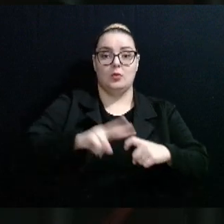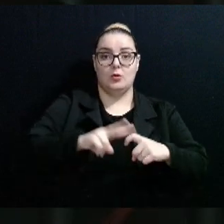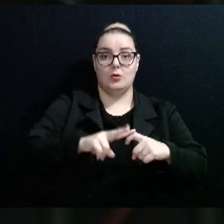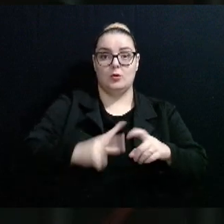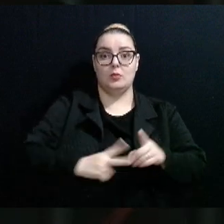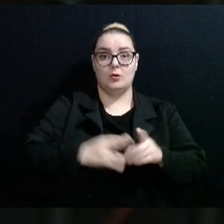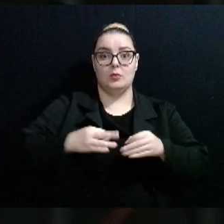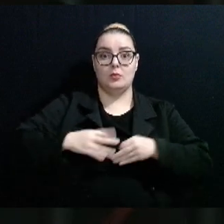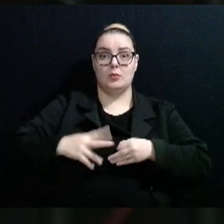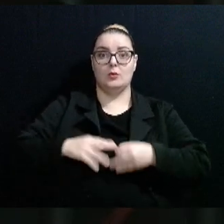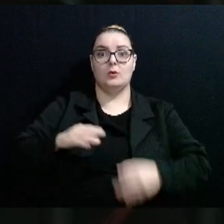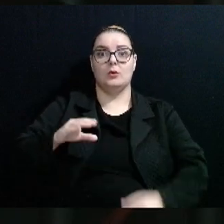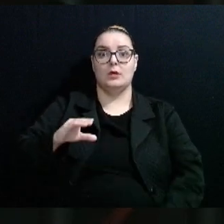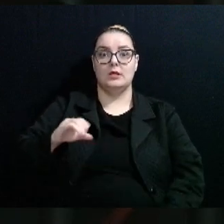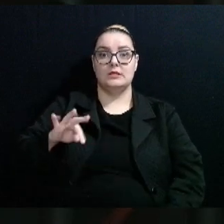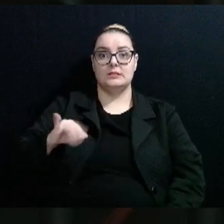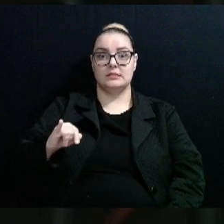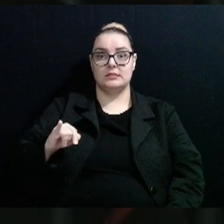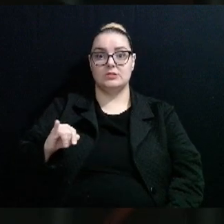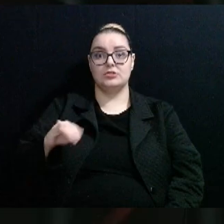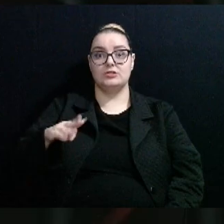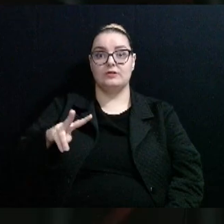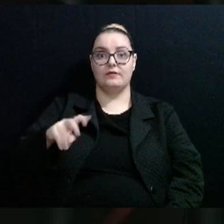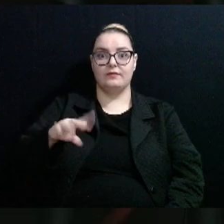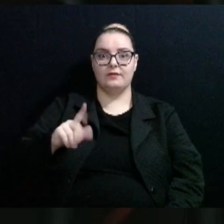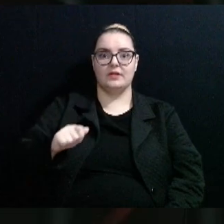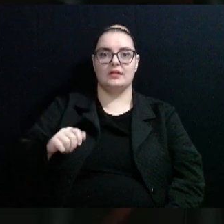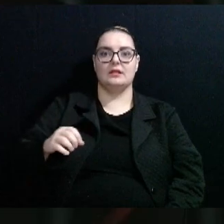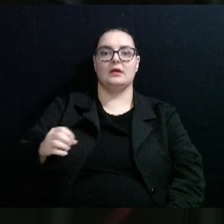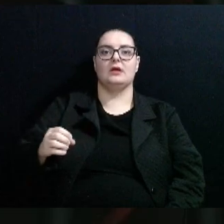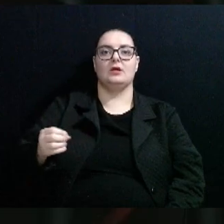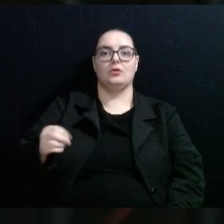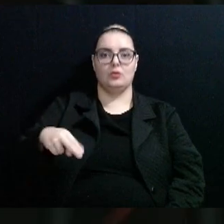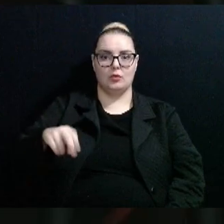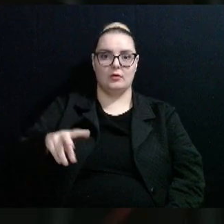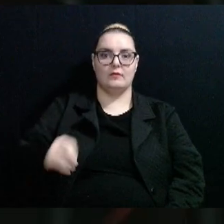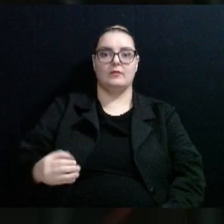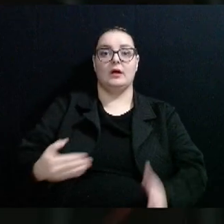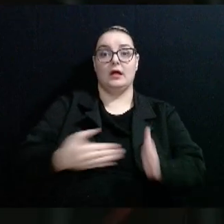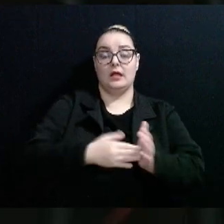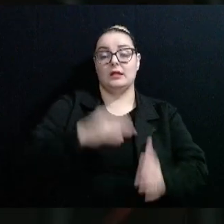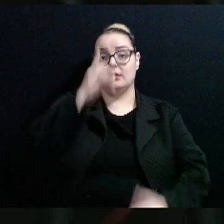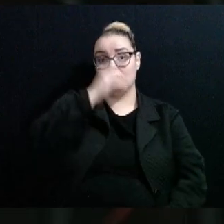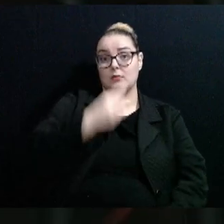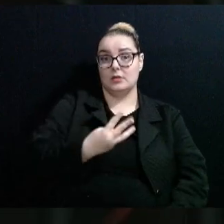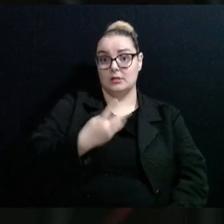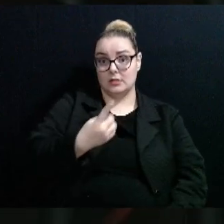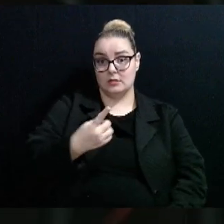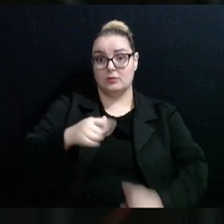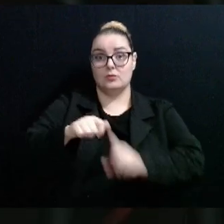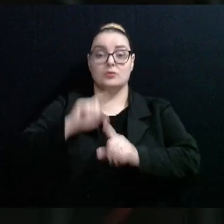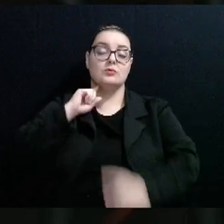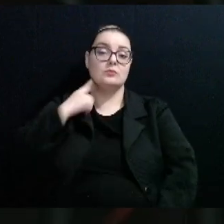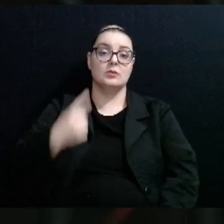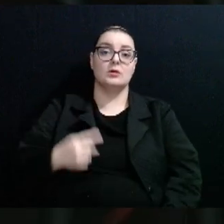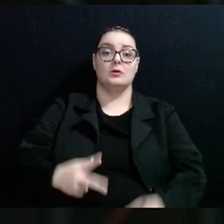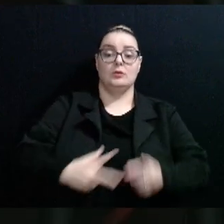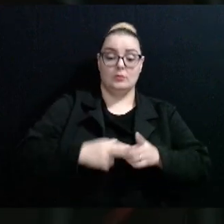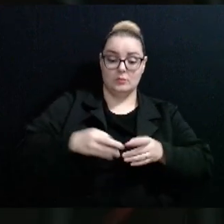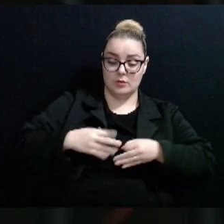Vida Nova até domingo, dia 31 de maio, tá? Além da castração, os animais também recebem microchip